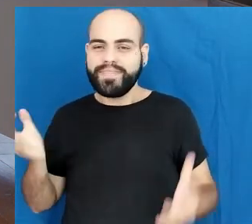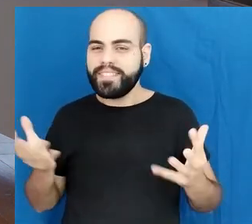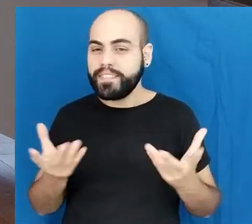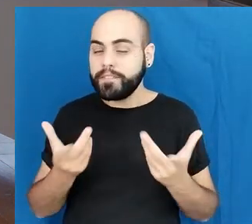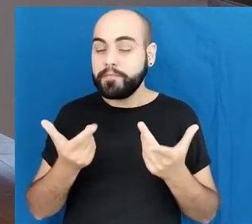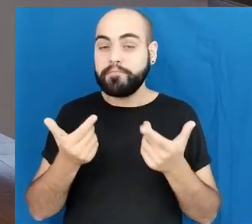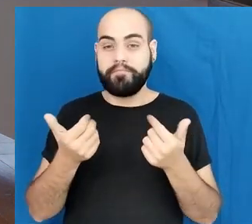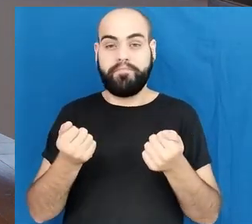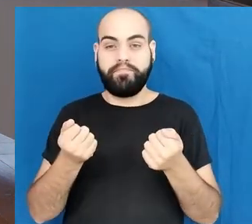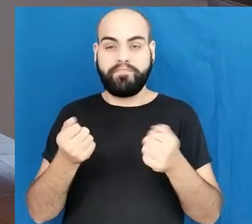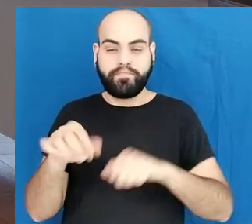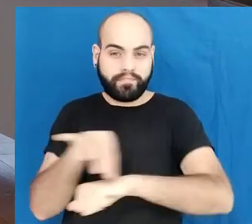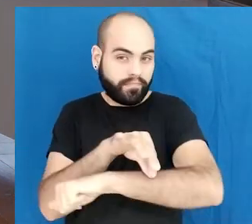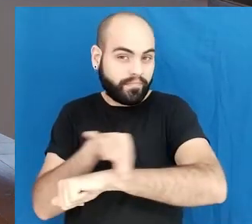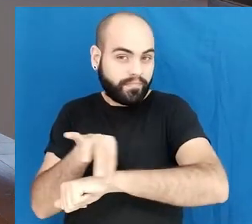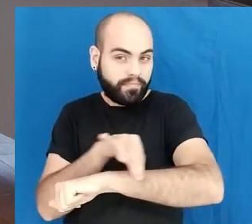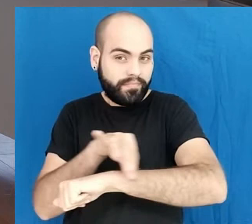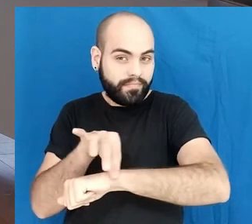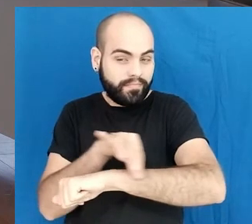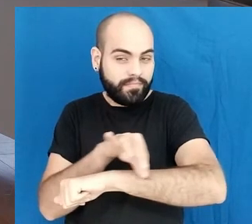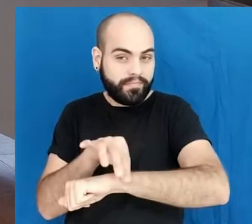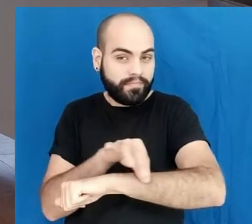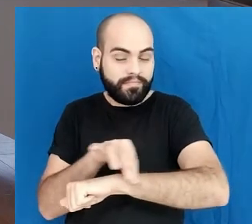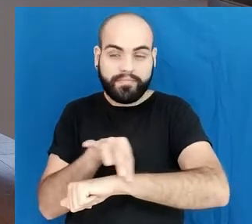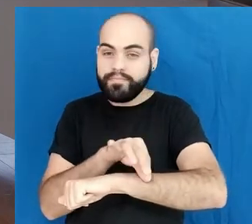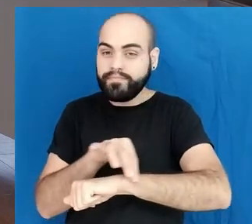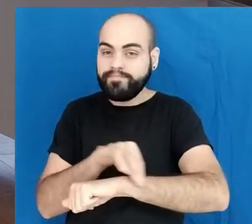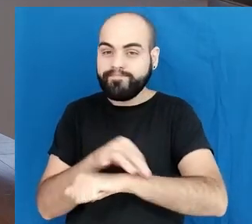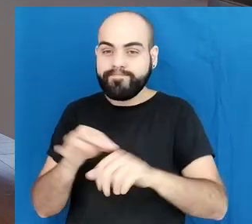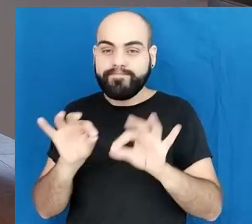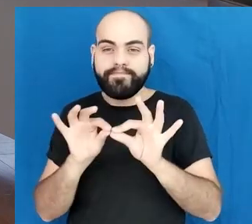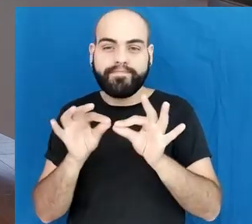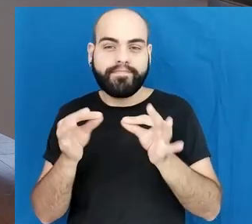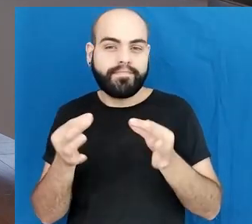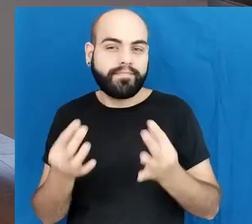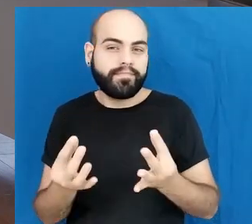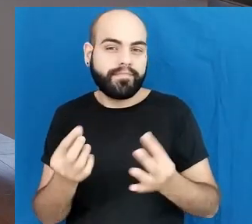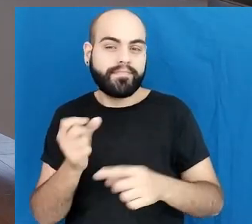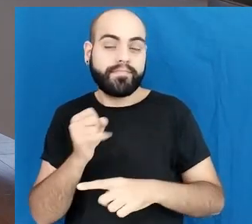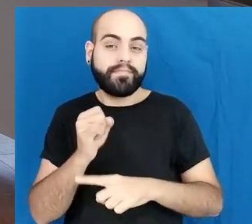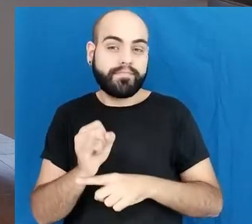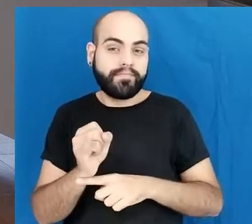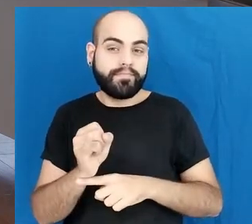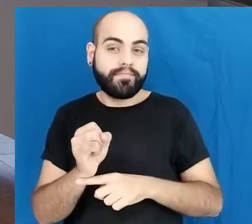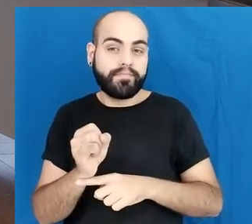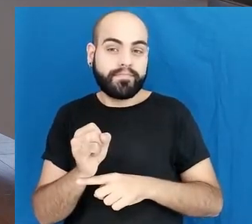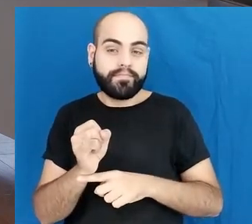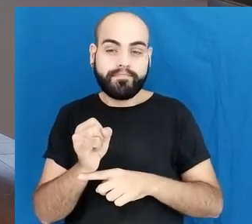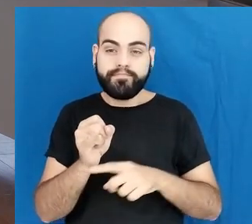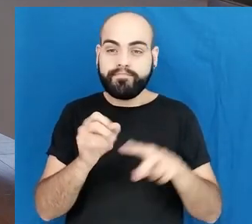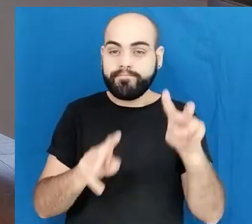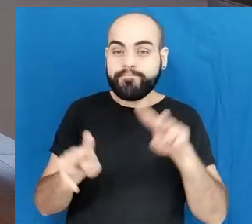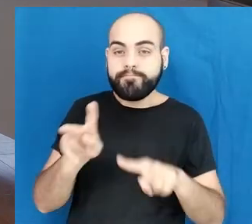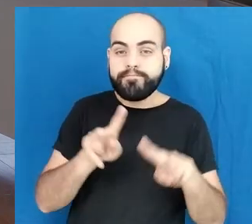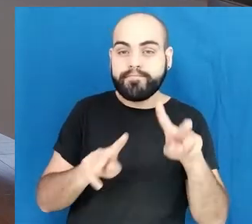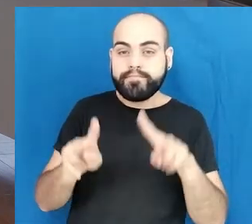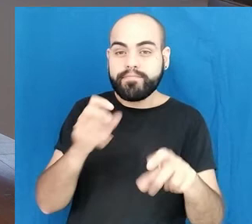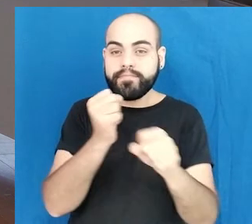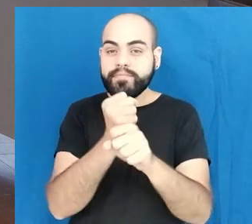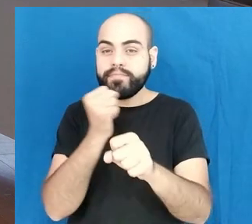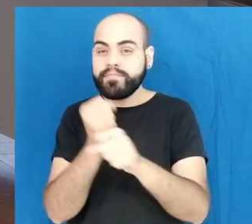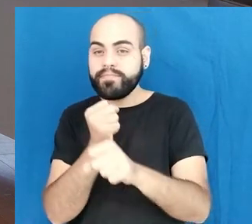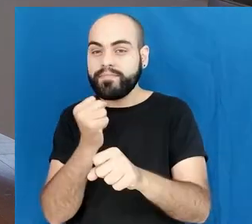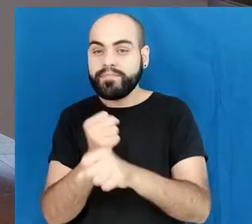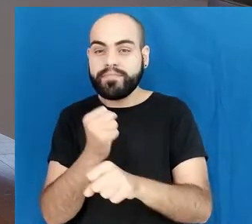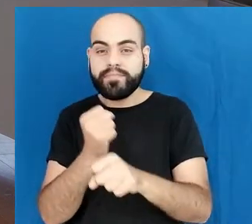né? E é uma arquitetura muito singela, se a gente for considerar o seu tamanho,